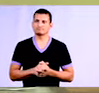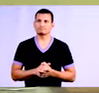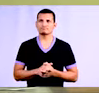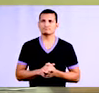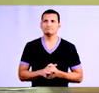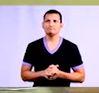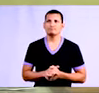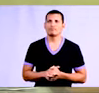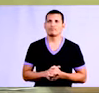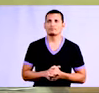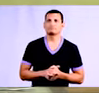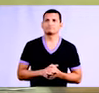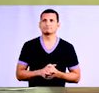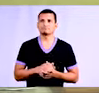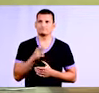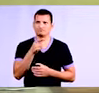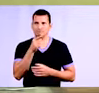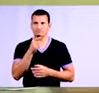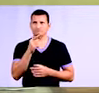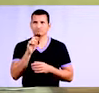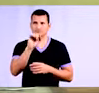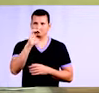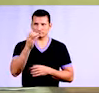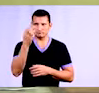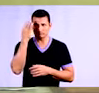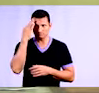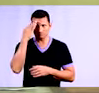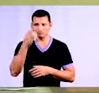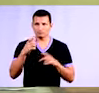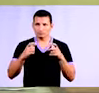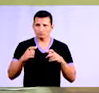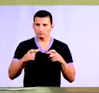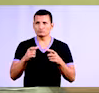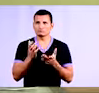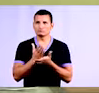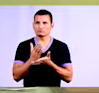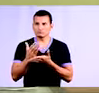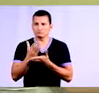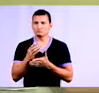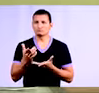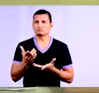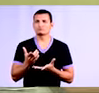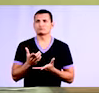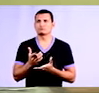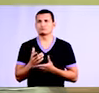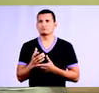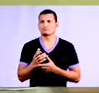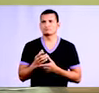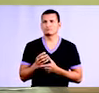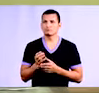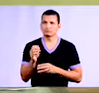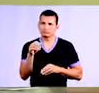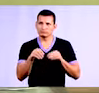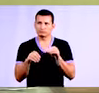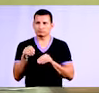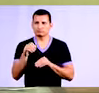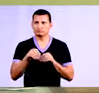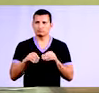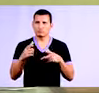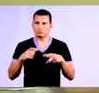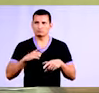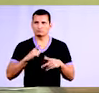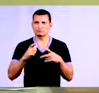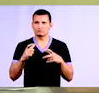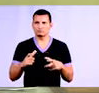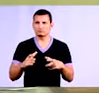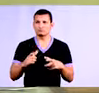né? Isso. Ele vai saber onde é que estão esses pedaços, então eu vou colocando o pedaço do processo onde tiver espaço. Não então,